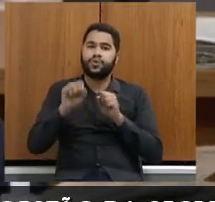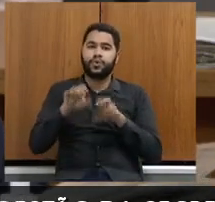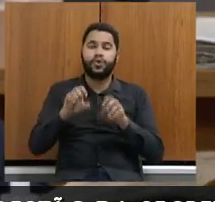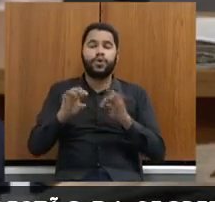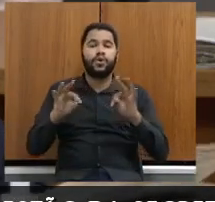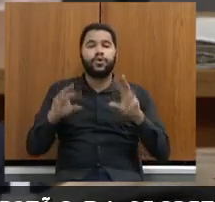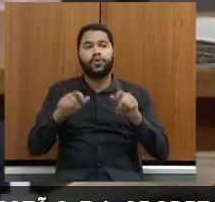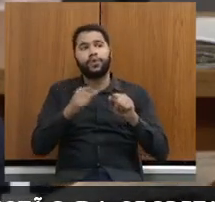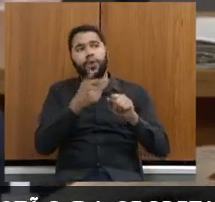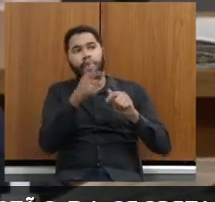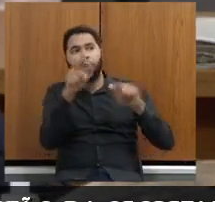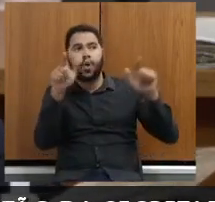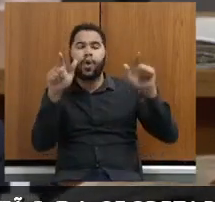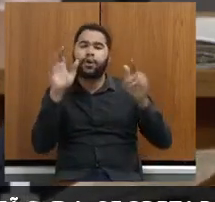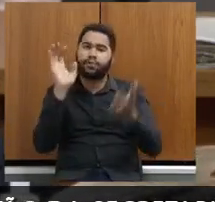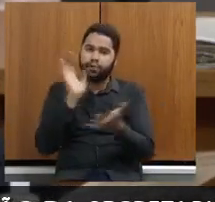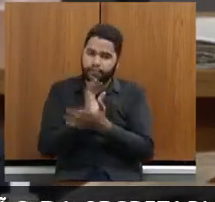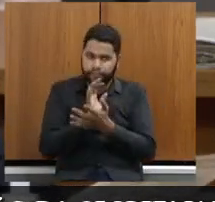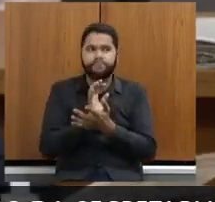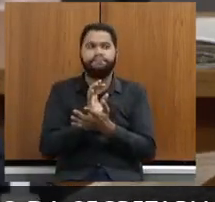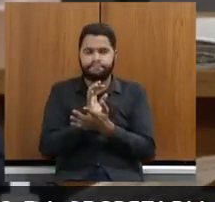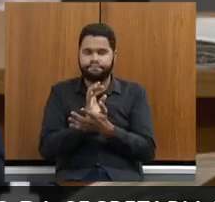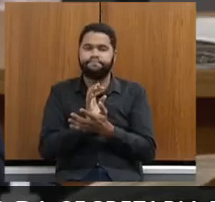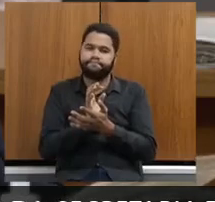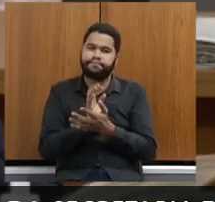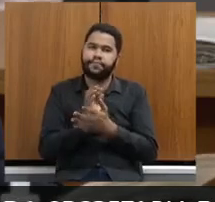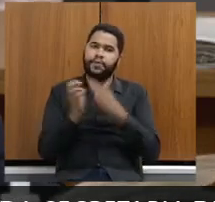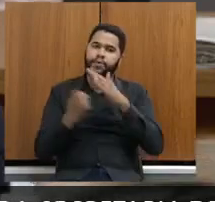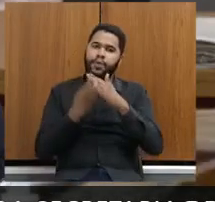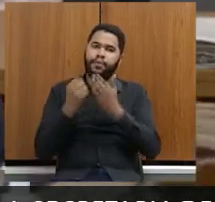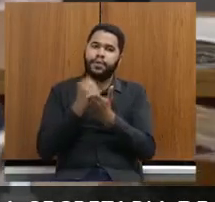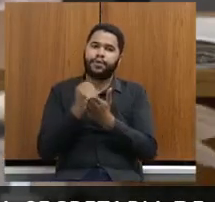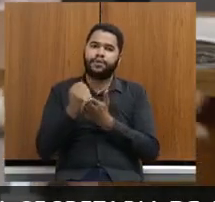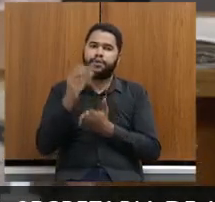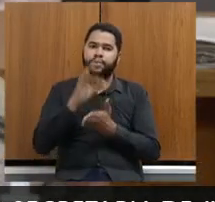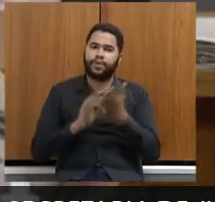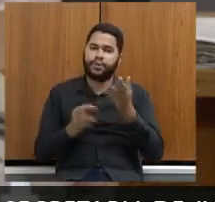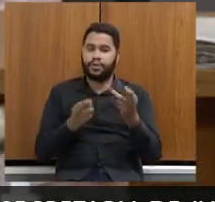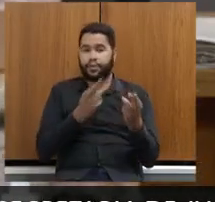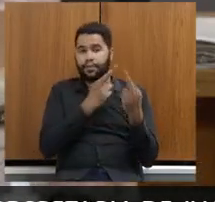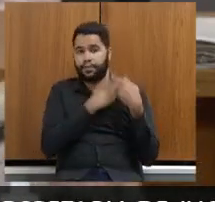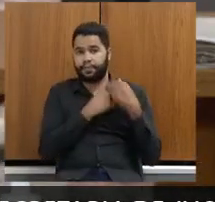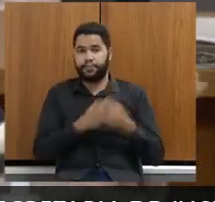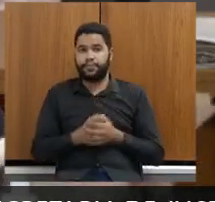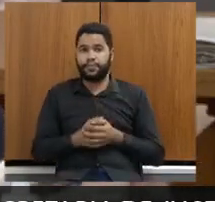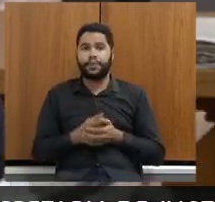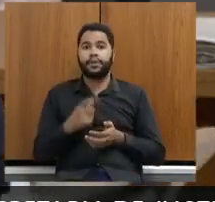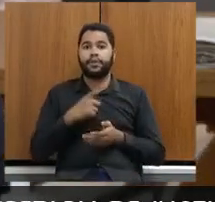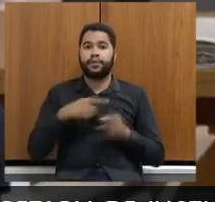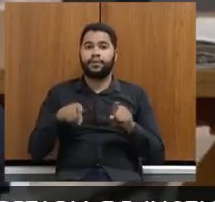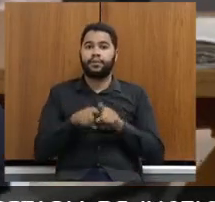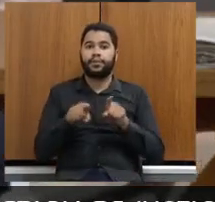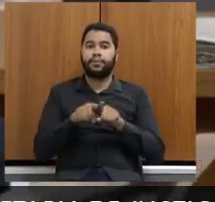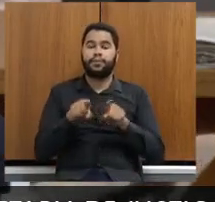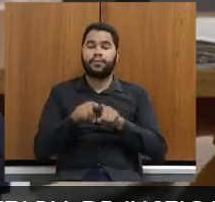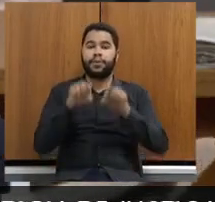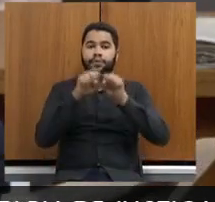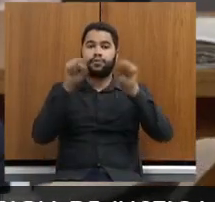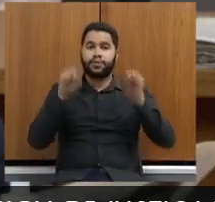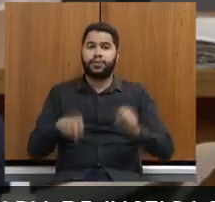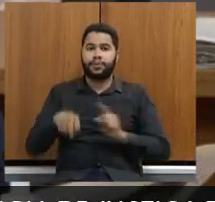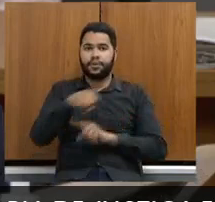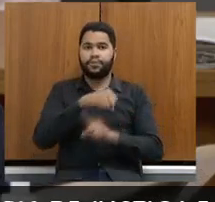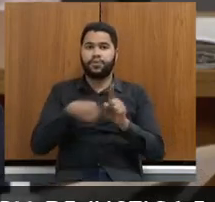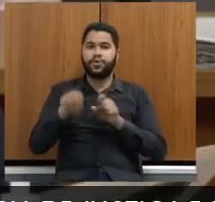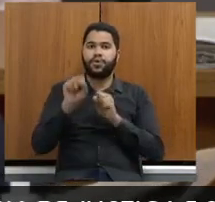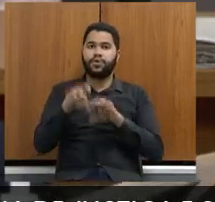todas as imagens partes vão ficar bem com a empresa contratada que vai cumprir esse papel então a gente teve também no sistema socioeducativo